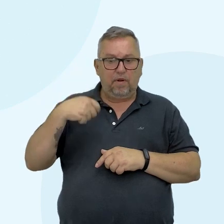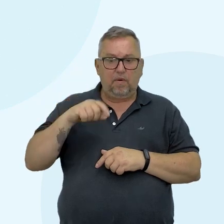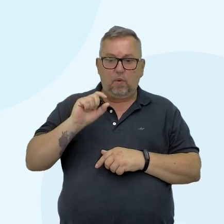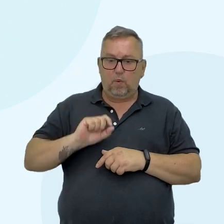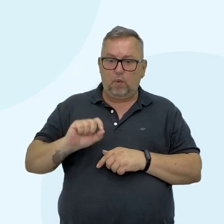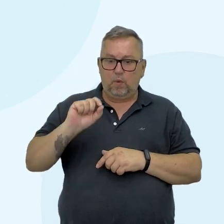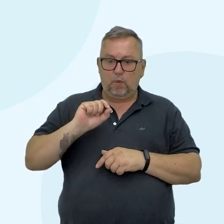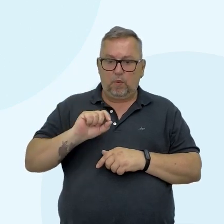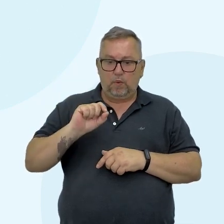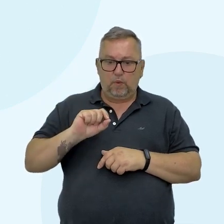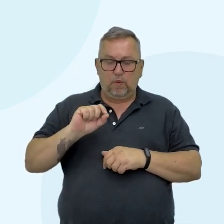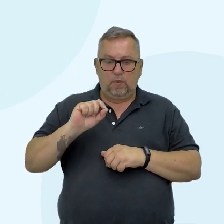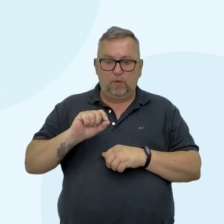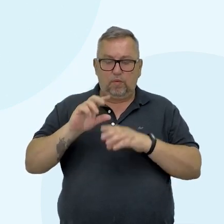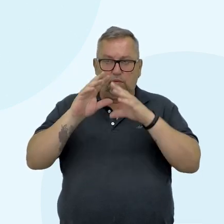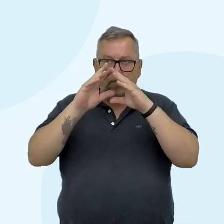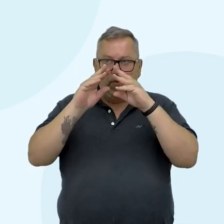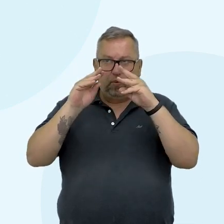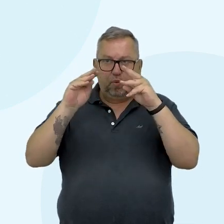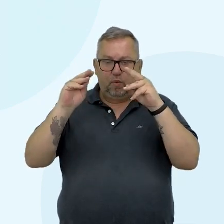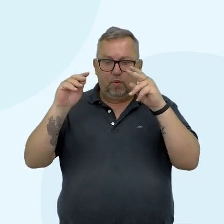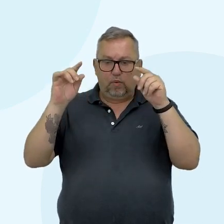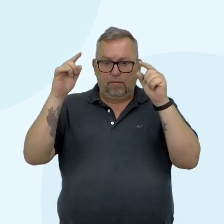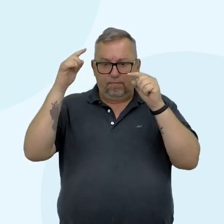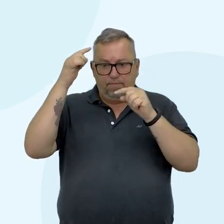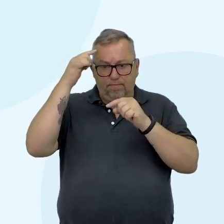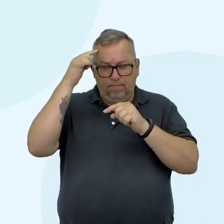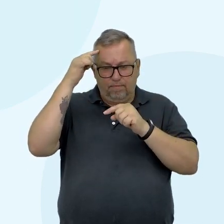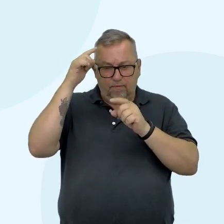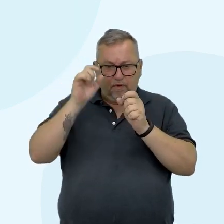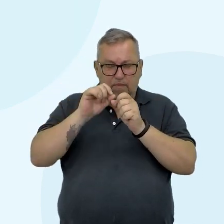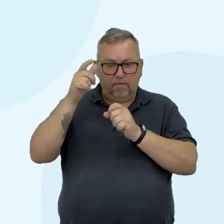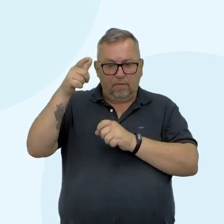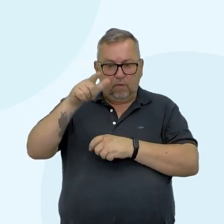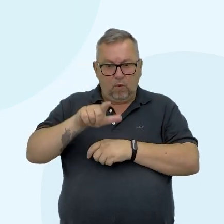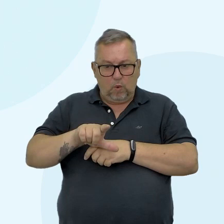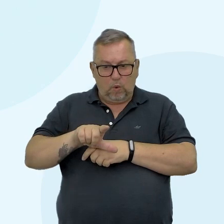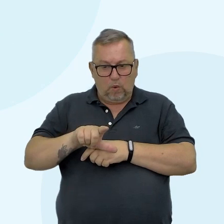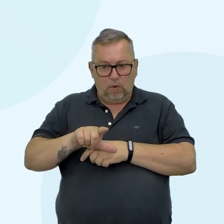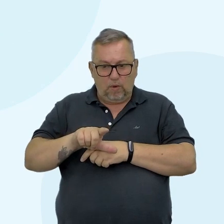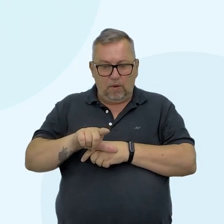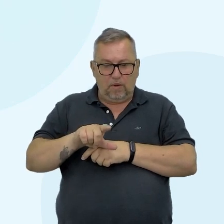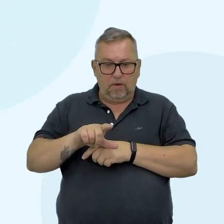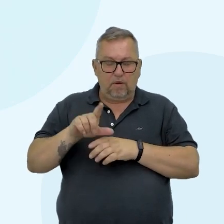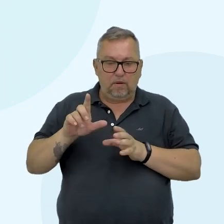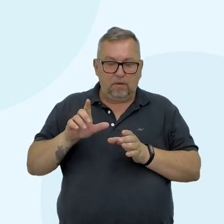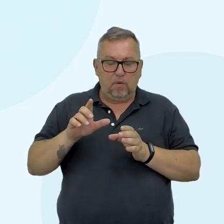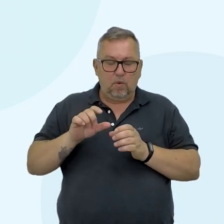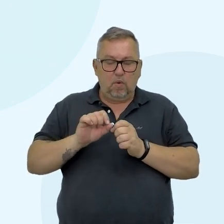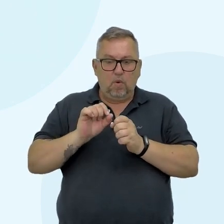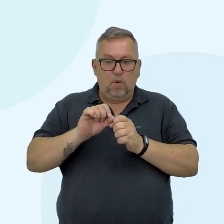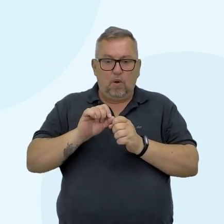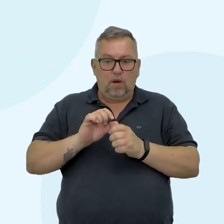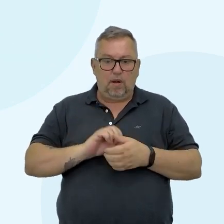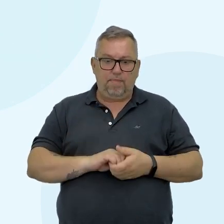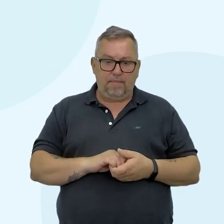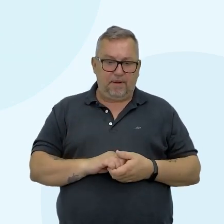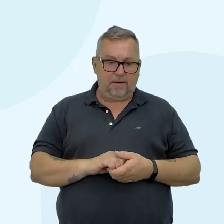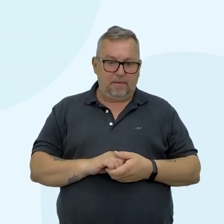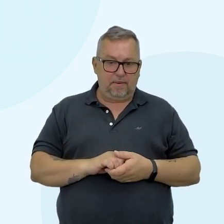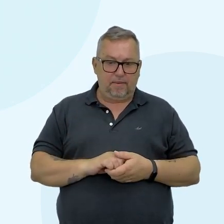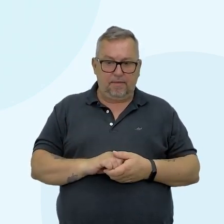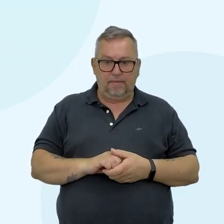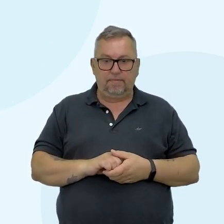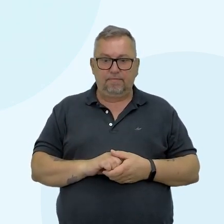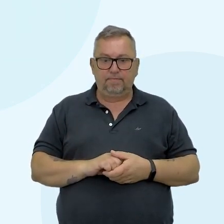justamente decompor essa ideia em suas partes e reconstituir essa ideia, essas partes todas, justamente